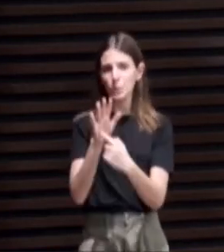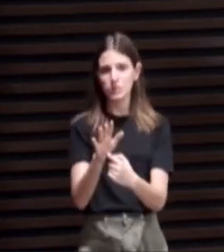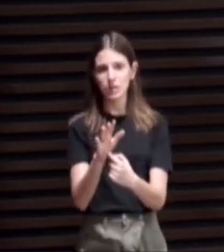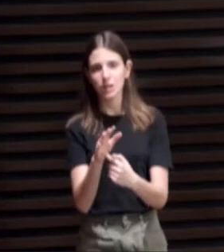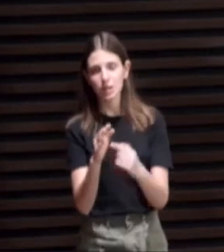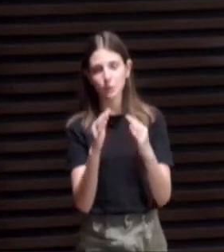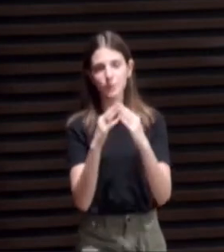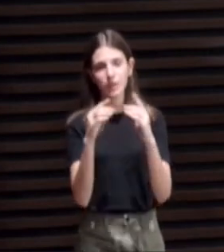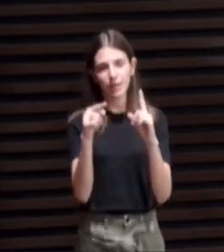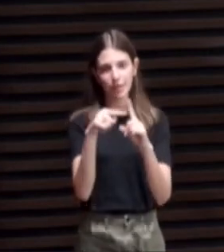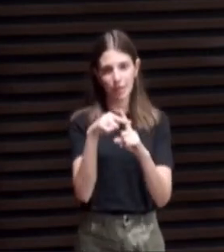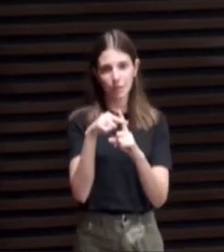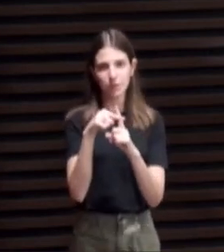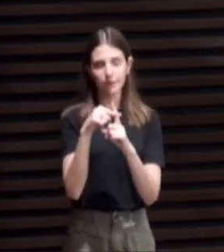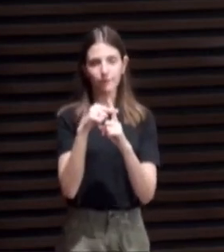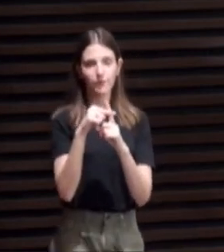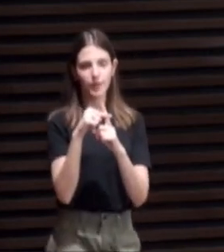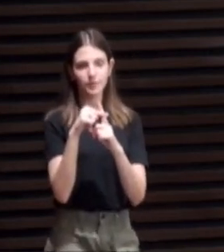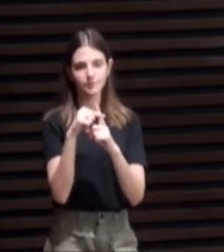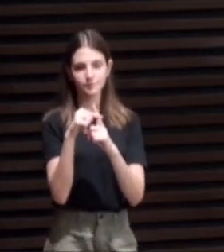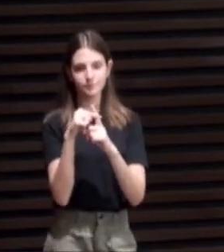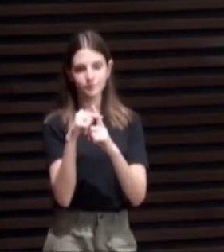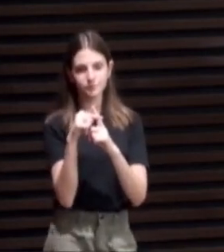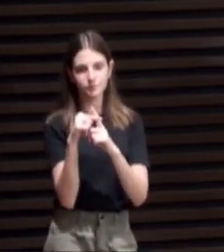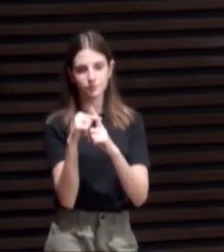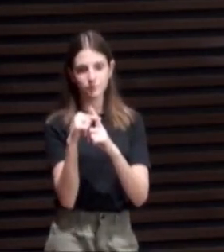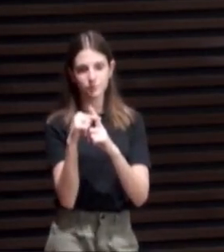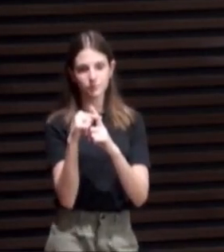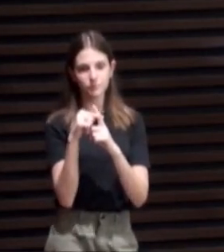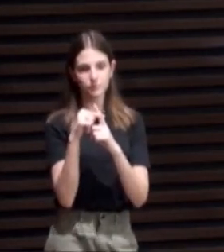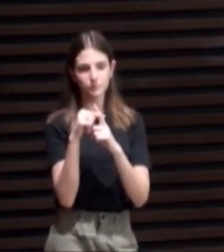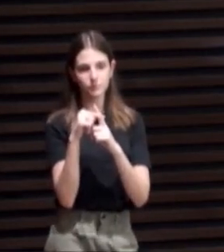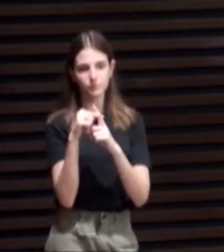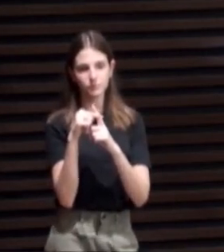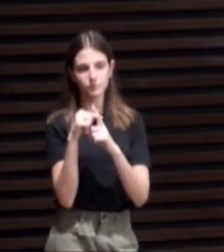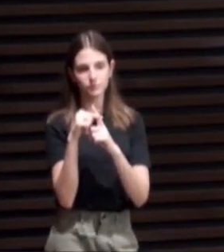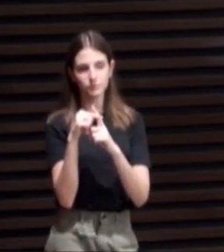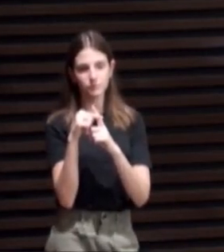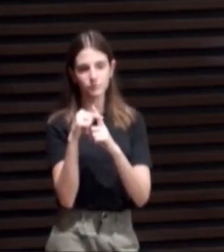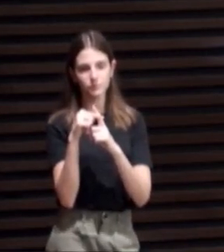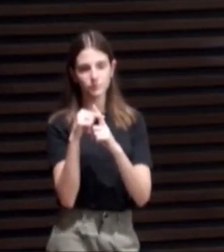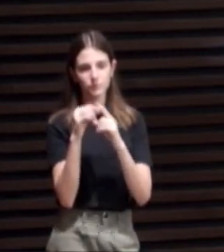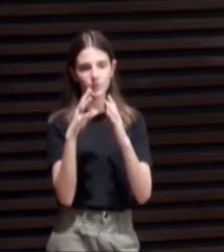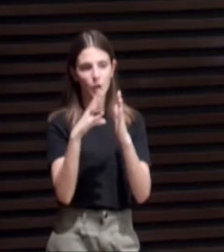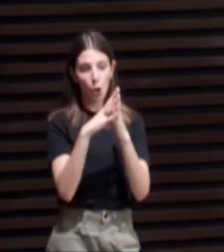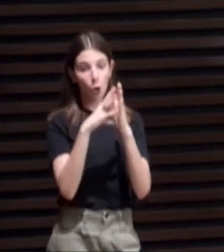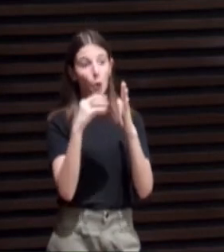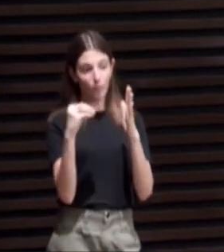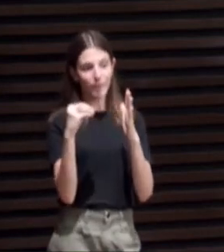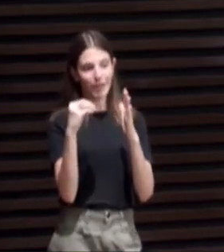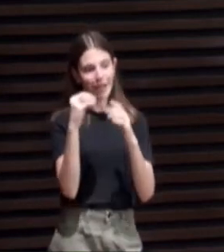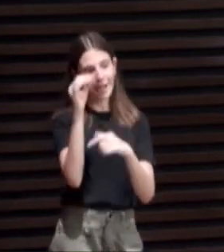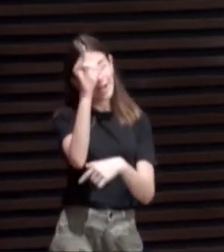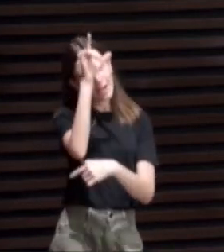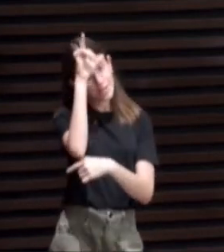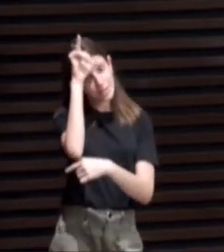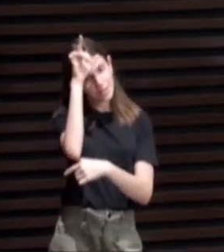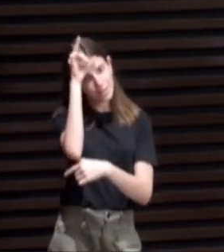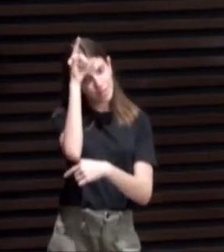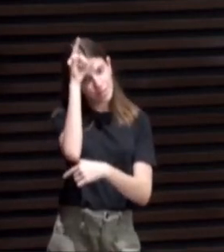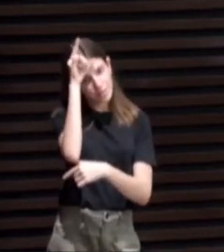vai mimetizar, vai imitar a sua liderança. E quando a gente imita